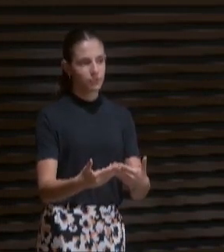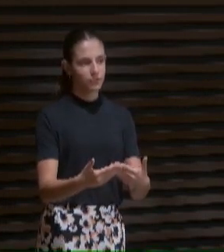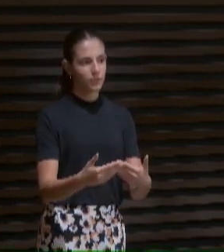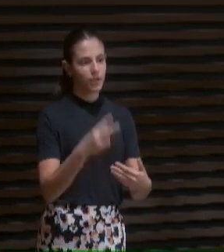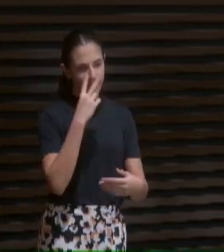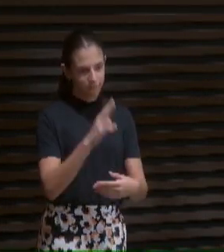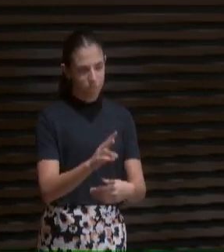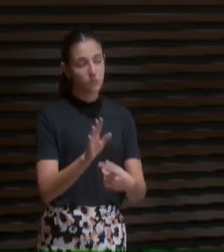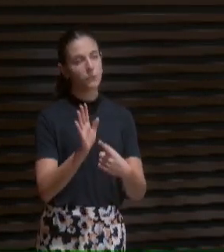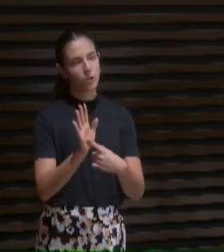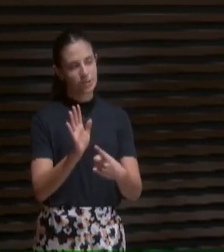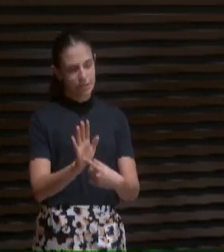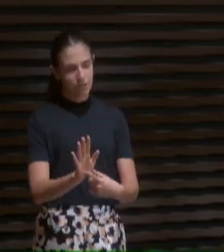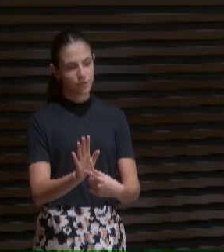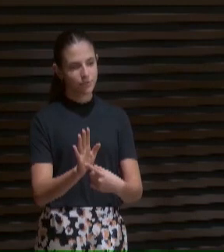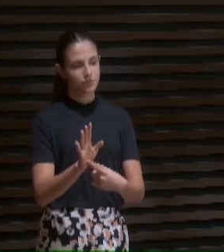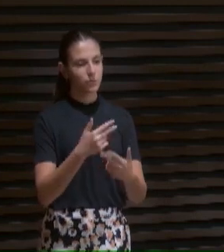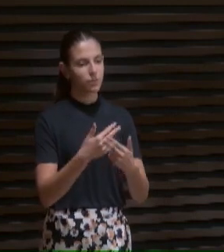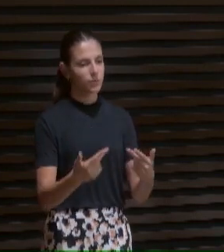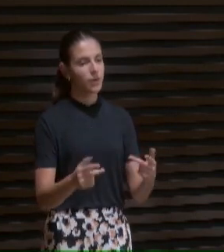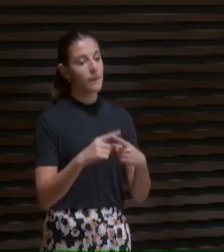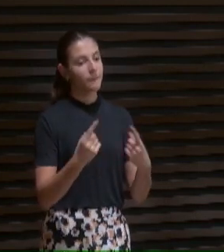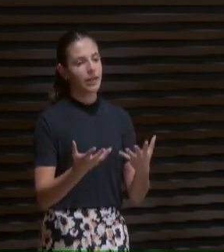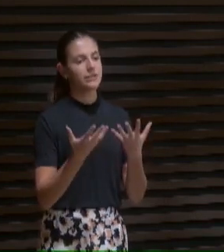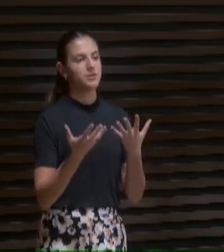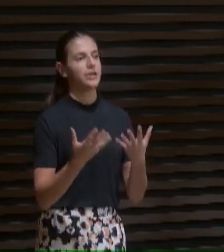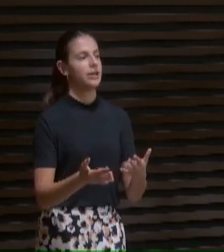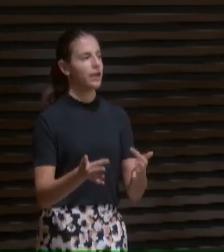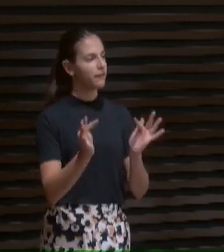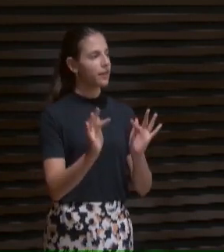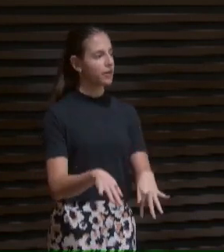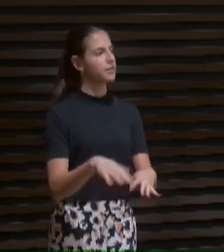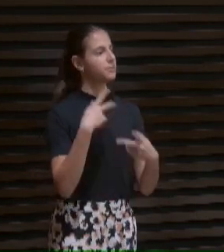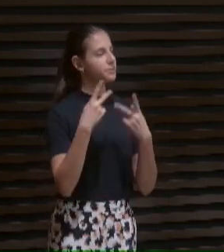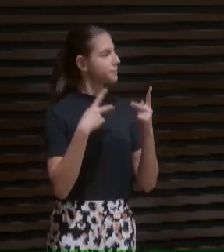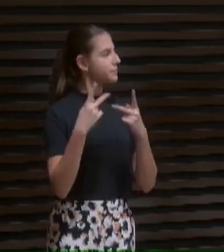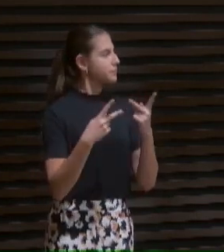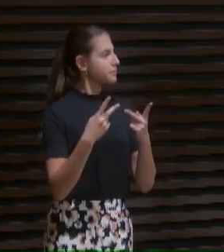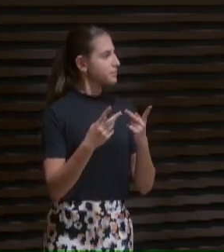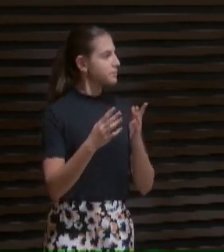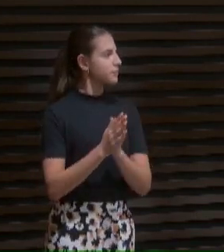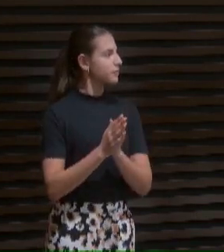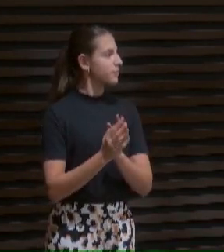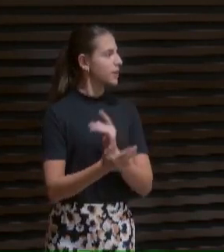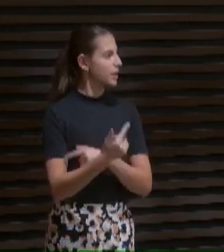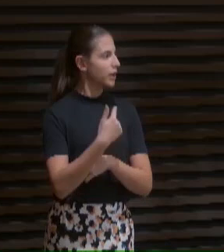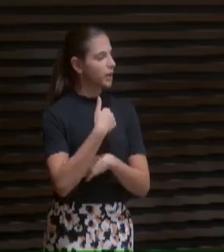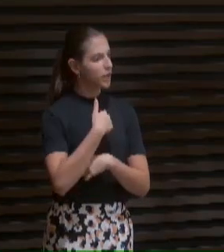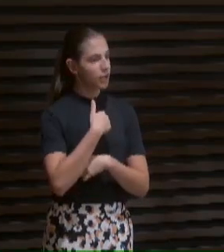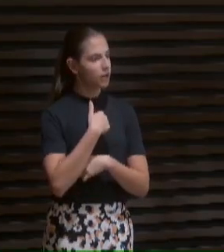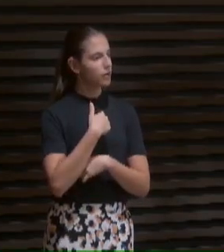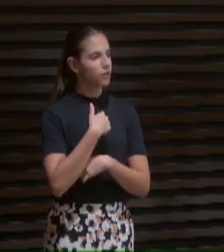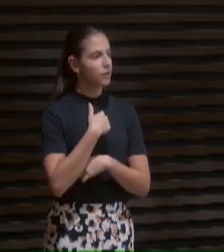dados. Mas eu queria terminar dizendo o seguinte: eu não estou